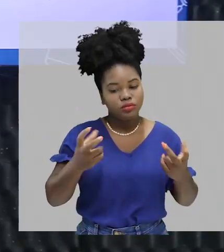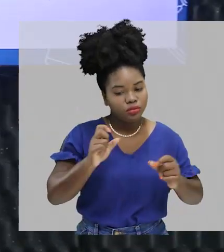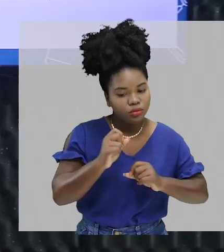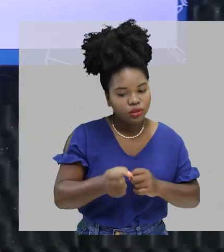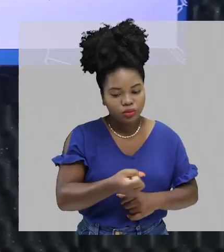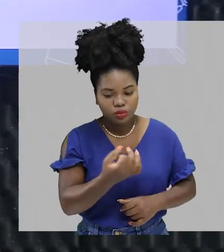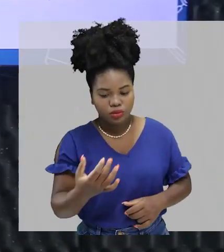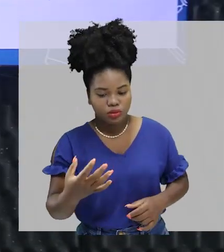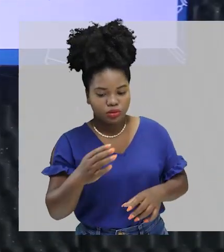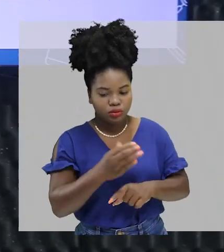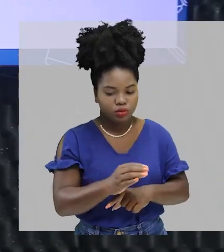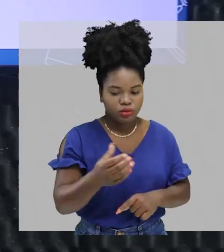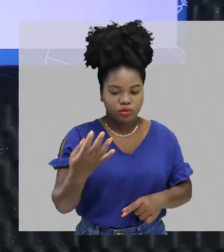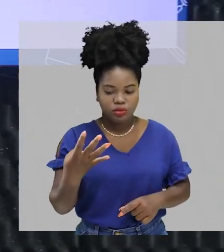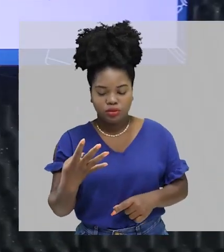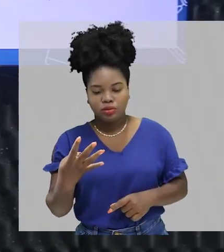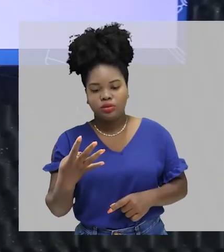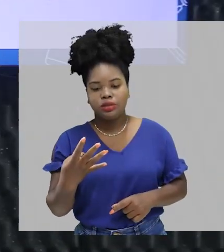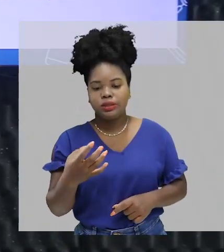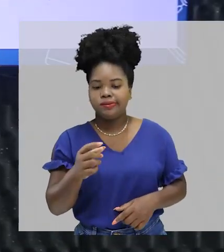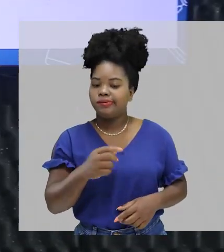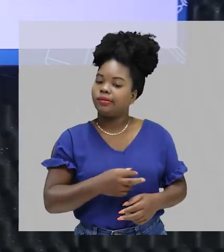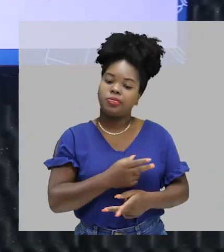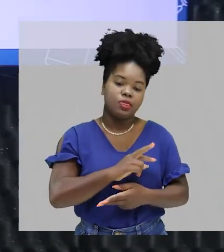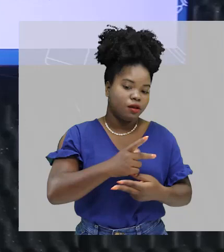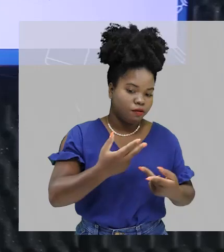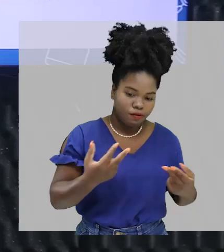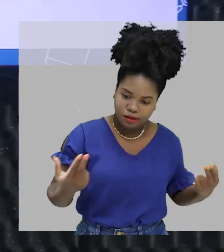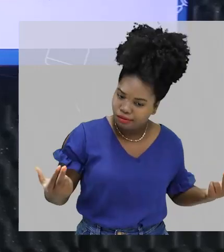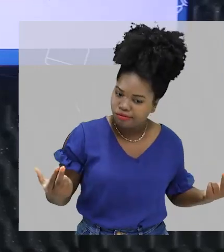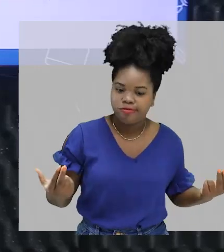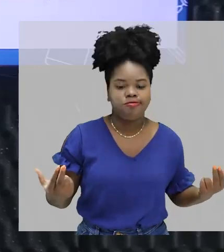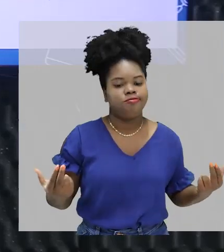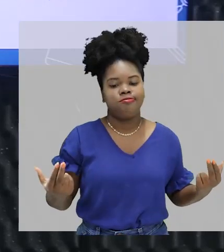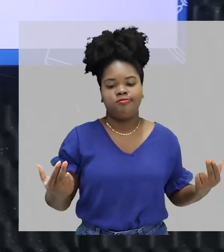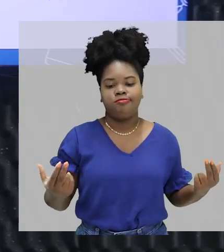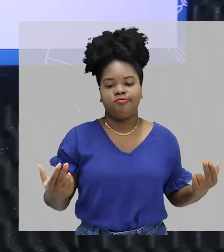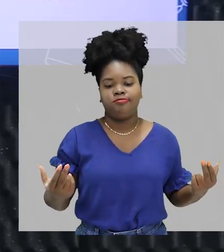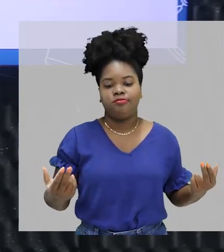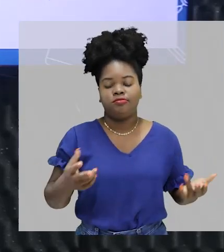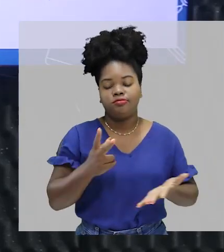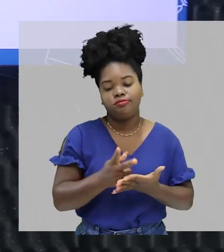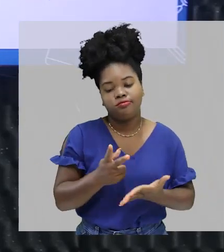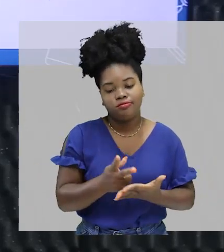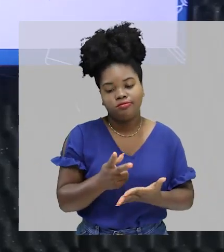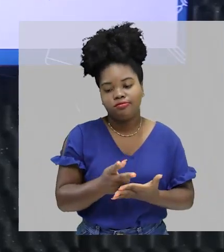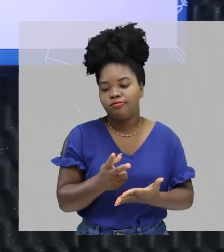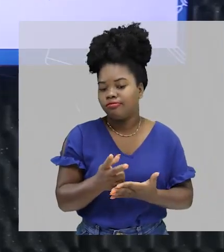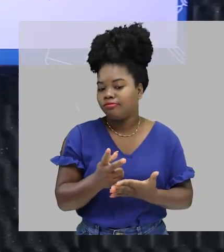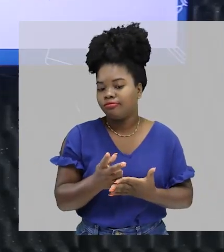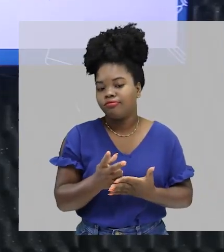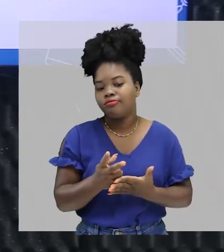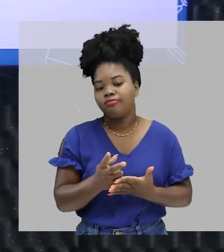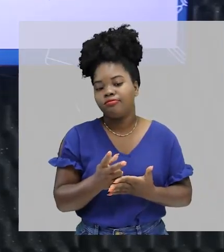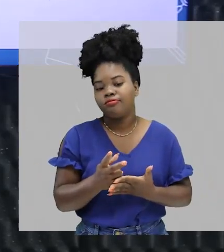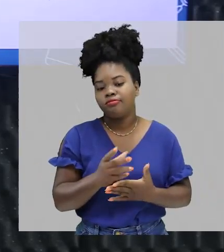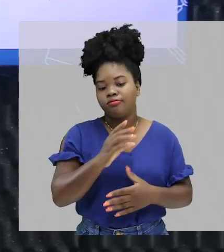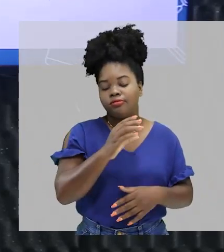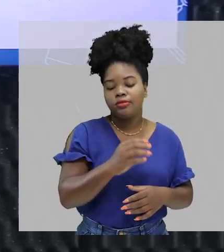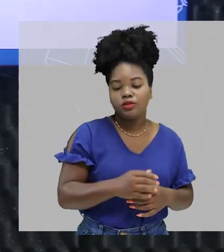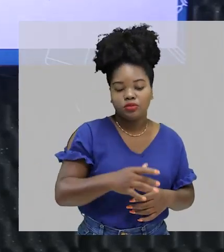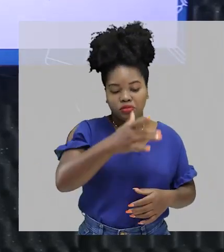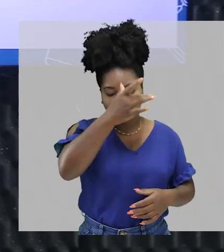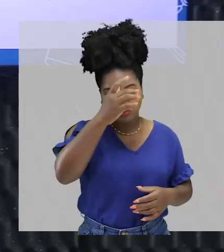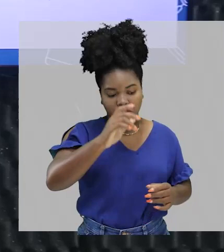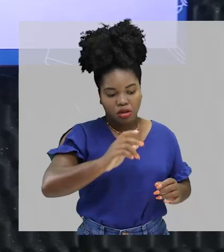quantidade de carbono 14 não varia mais. Isso vai permanecer constante enquanto aquele ser